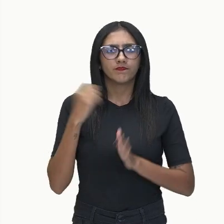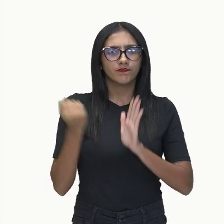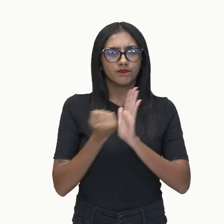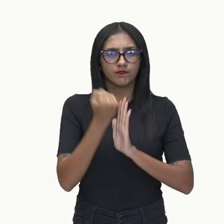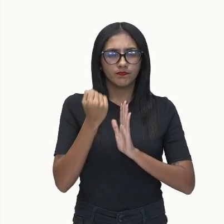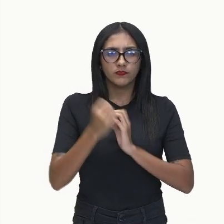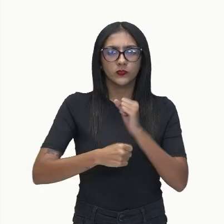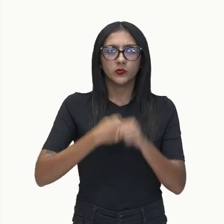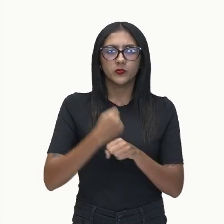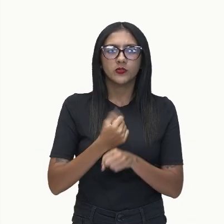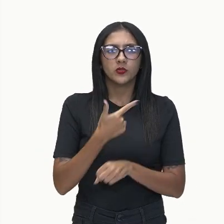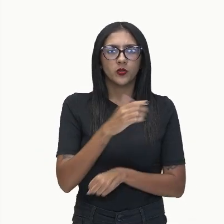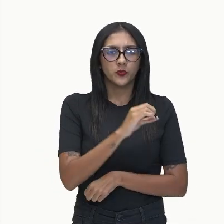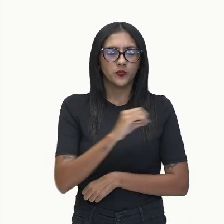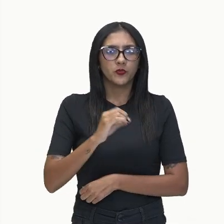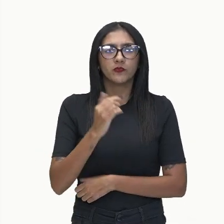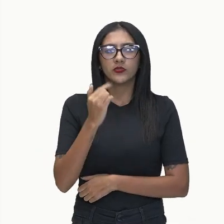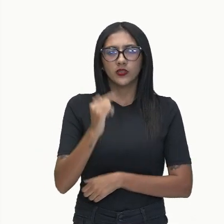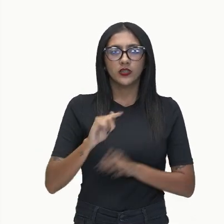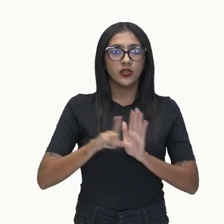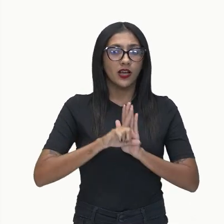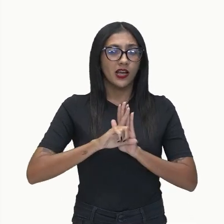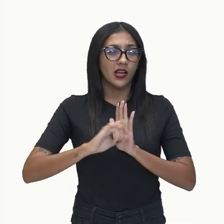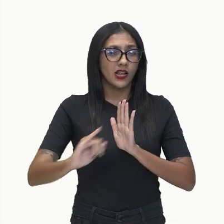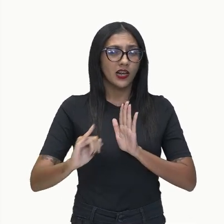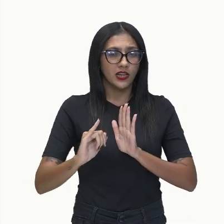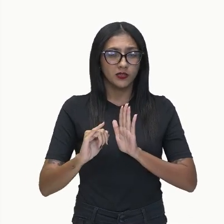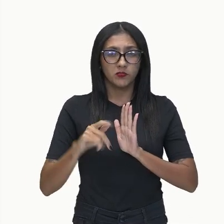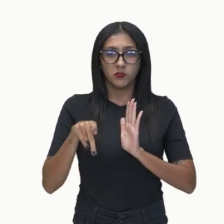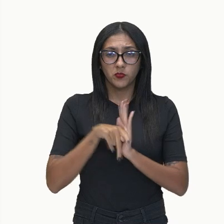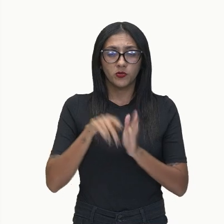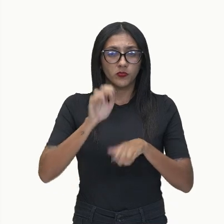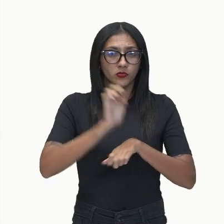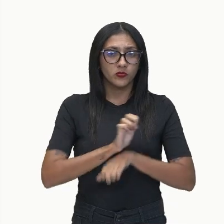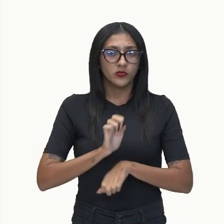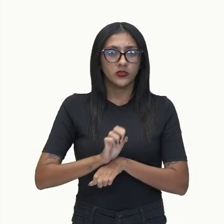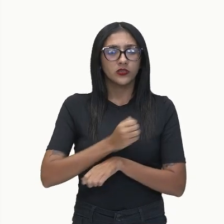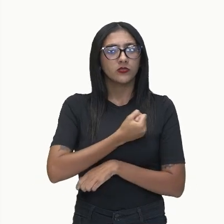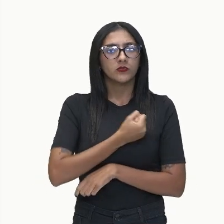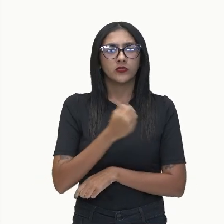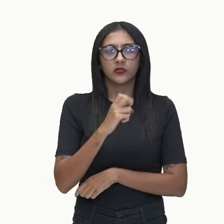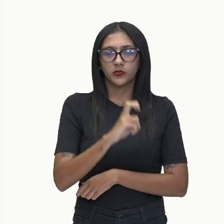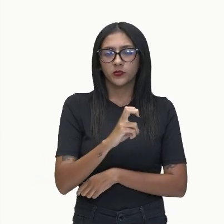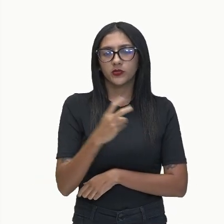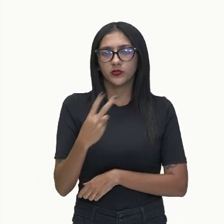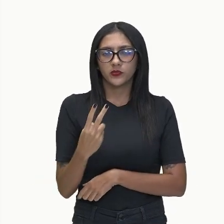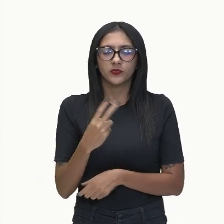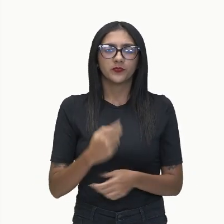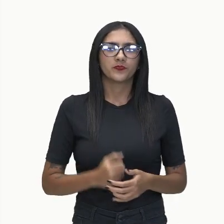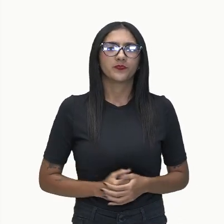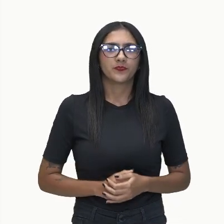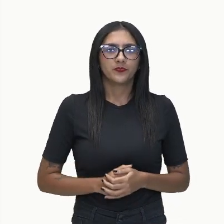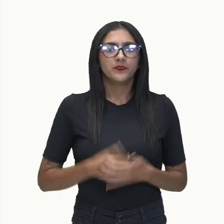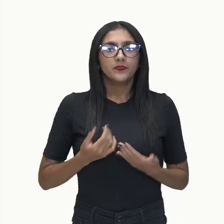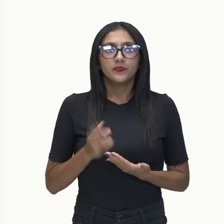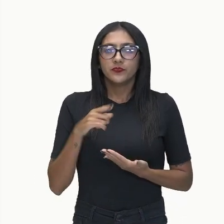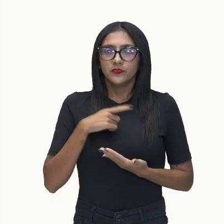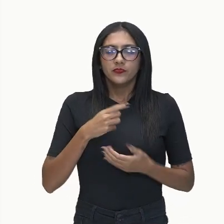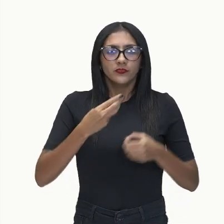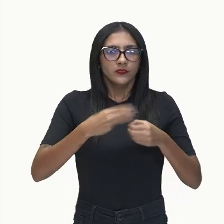2007 pela Lei Estadual 52, né? Então, esses municípios, eles estão